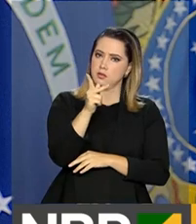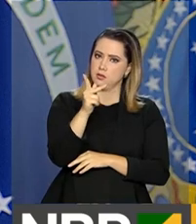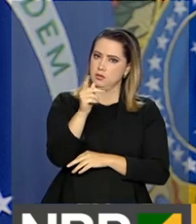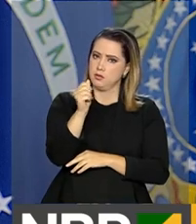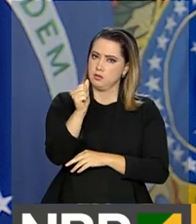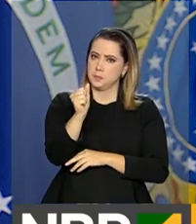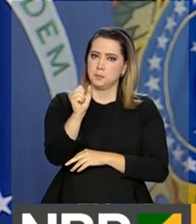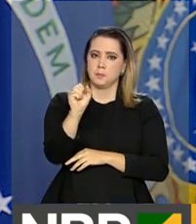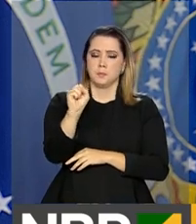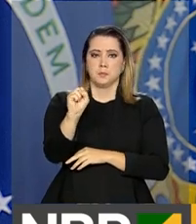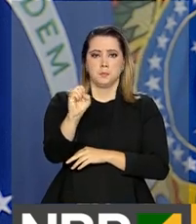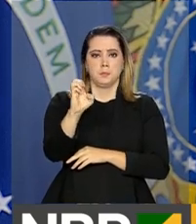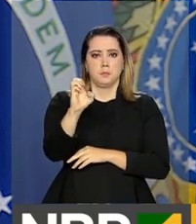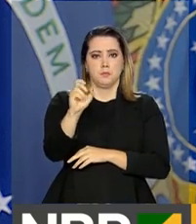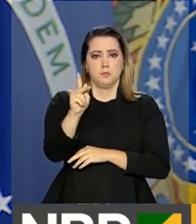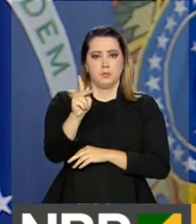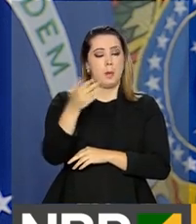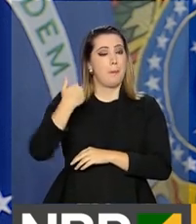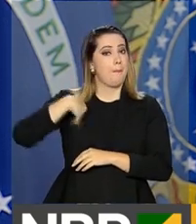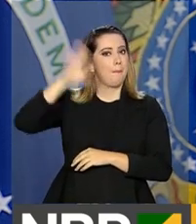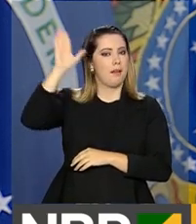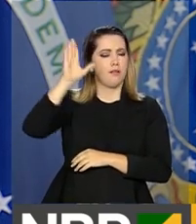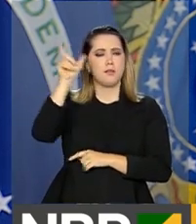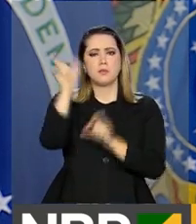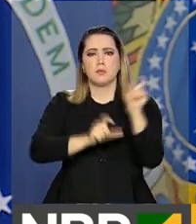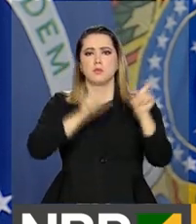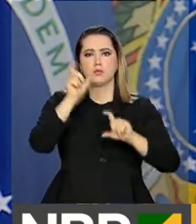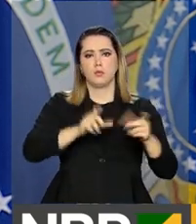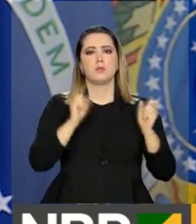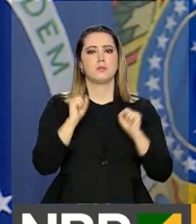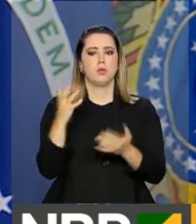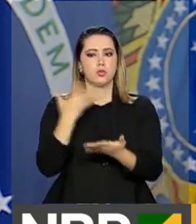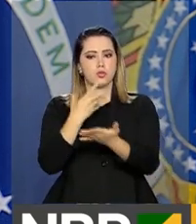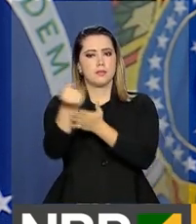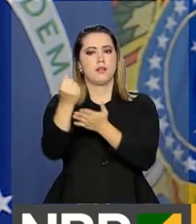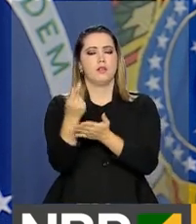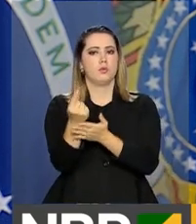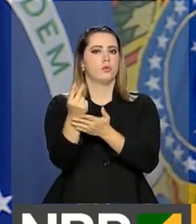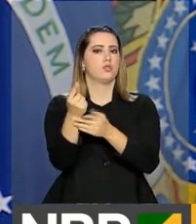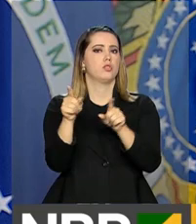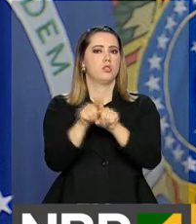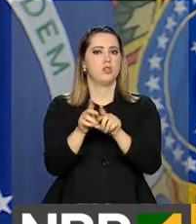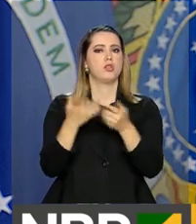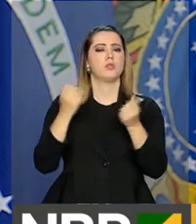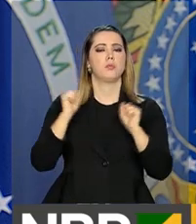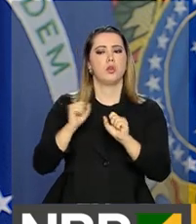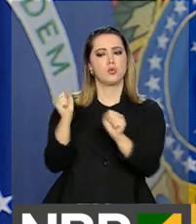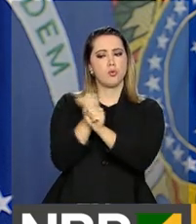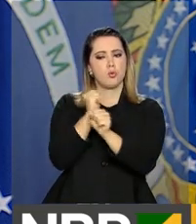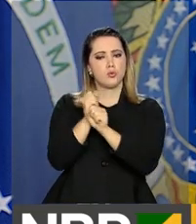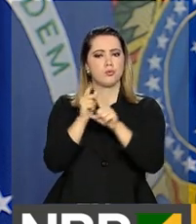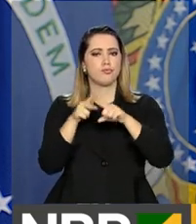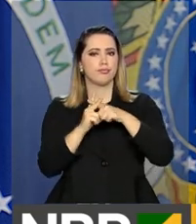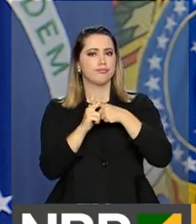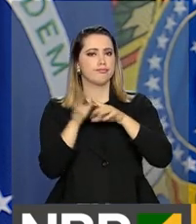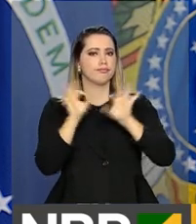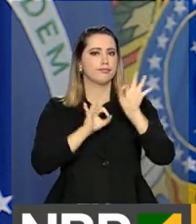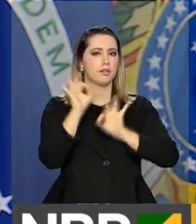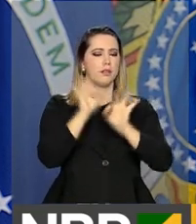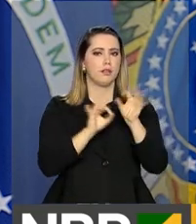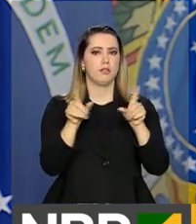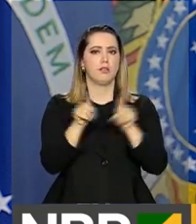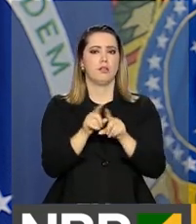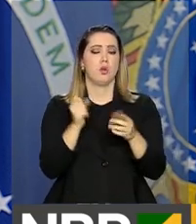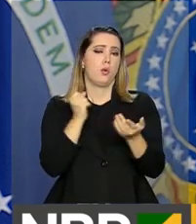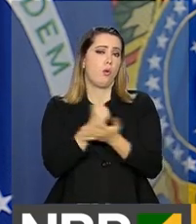portanto mais muito mais pessoas realizaram talvez uma pequena reforma farão aquela